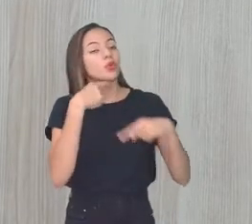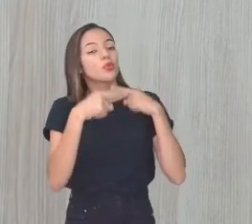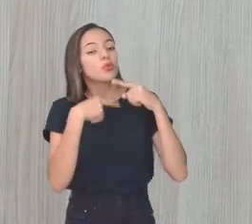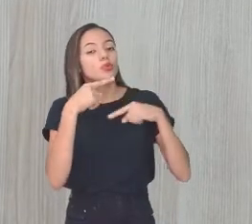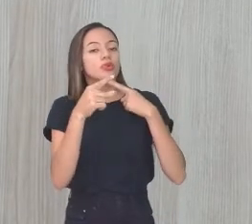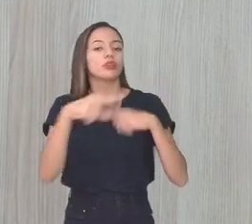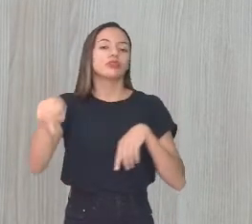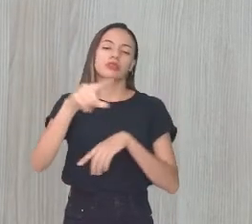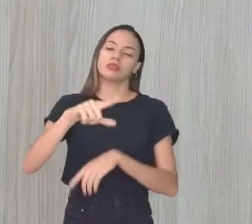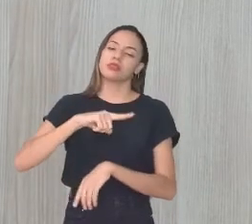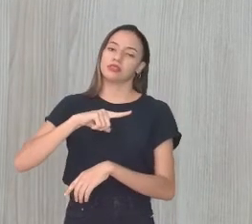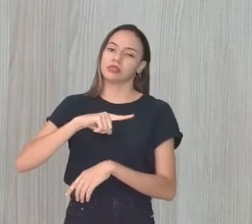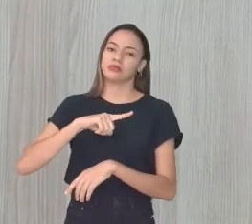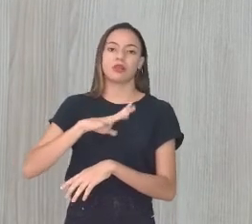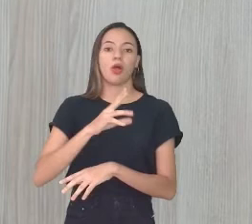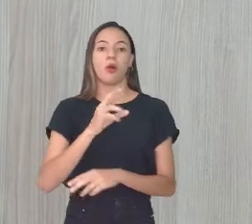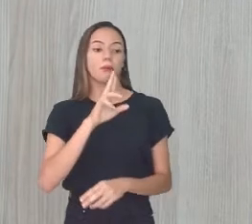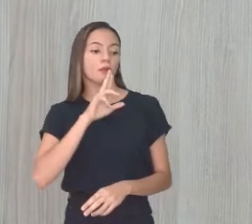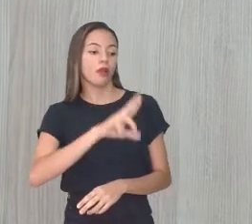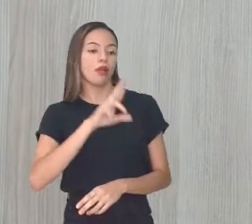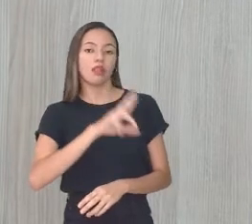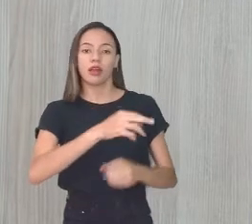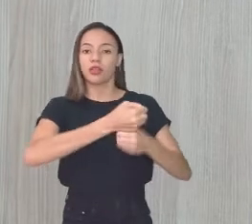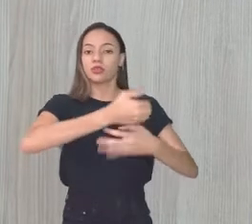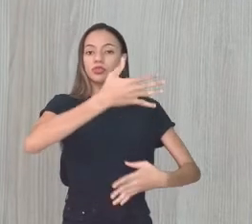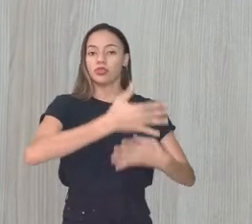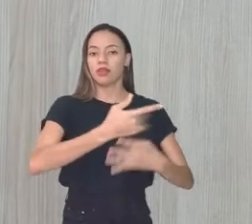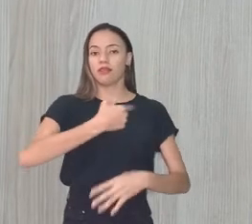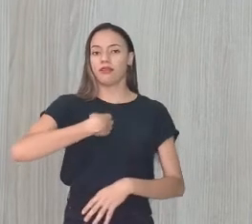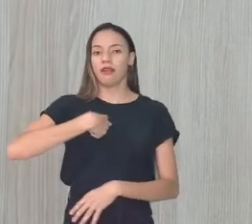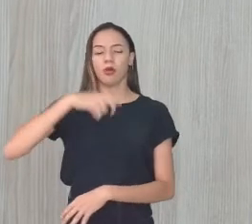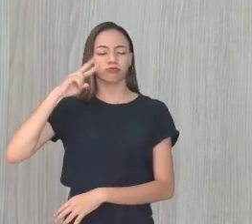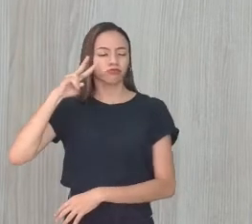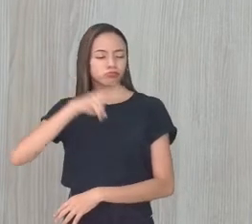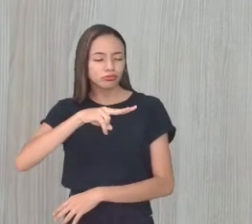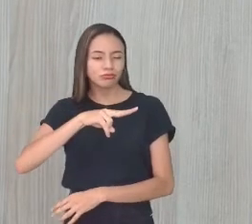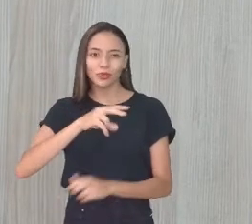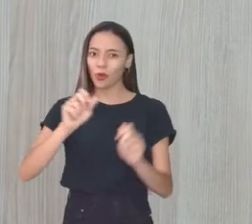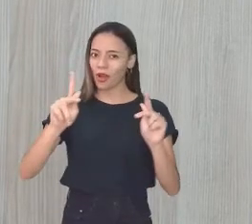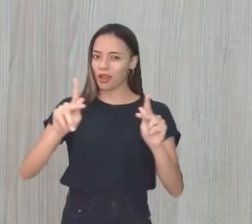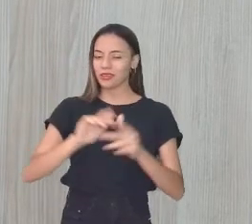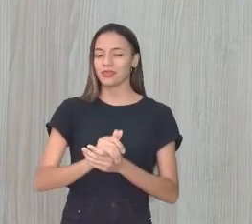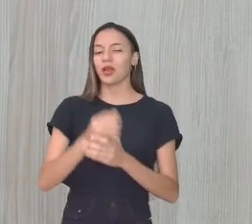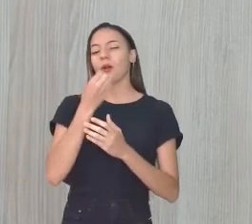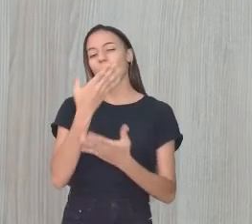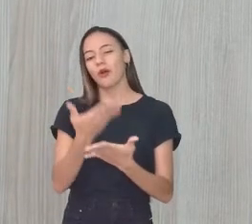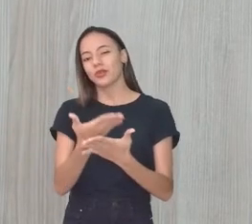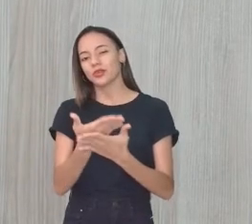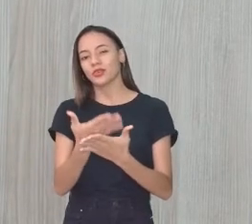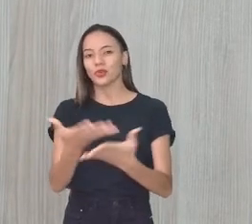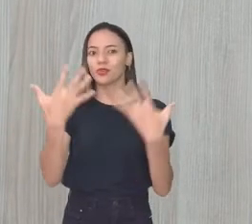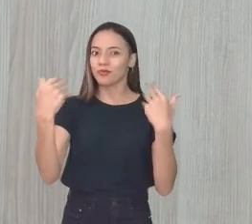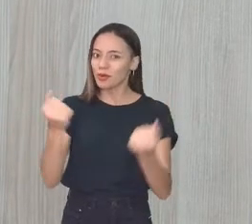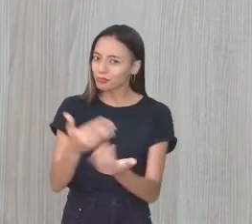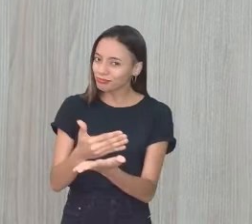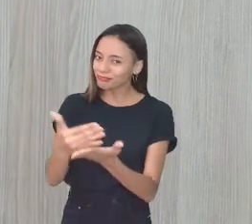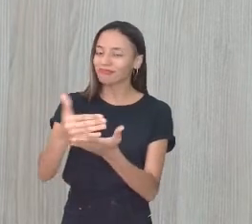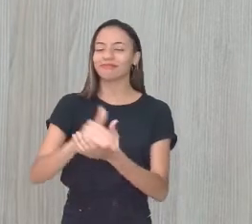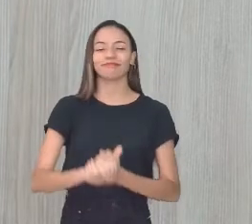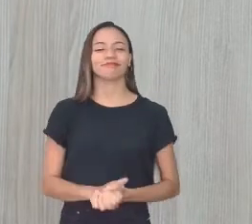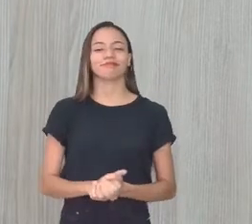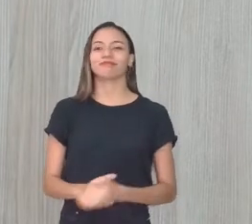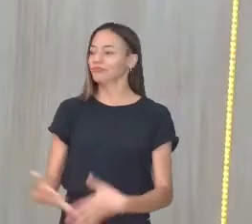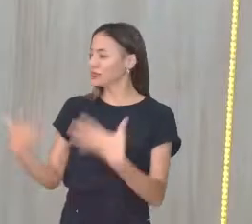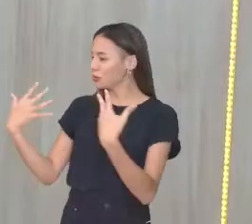que vocês tiverem. Coloca aqui que a gente vai ficar ligadinhos. Tá bom? Então, bons estudos e vamos embora? Vamos